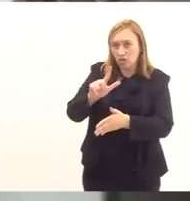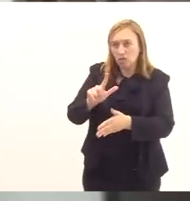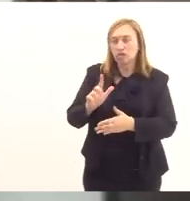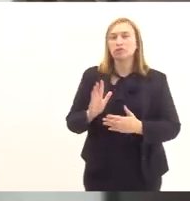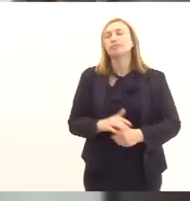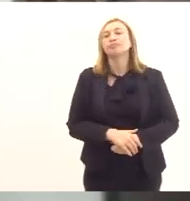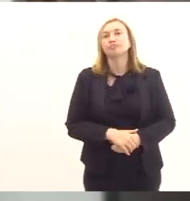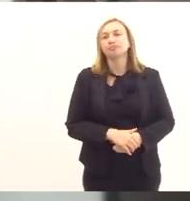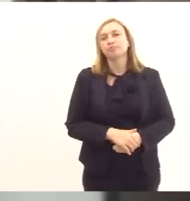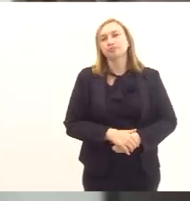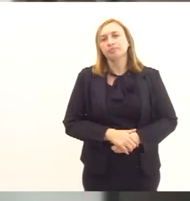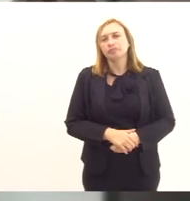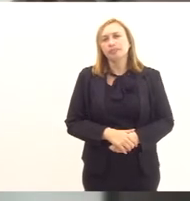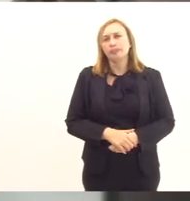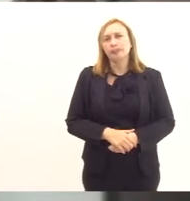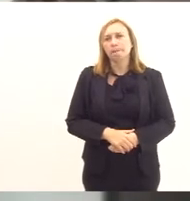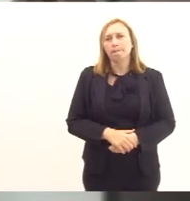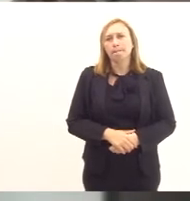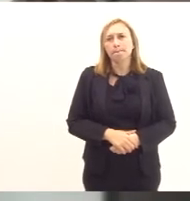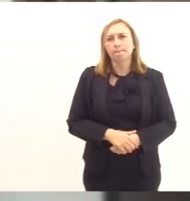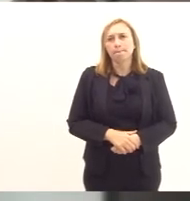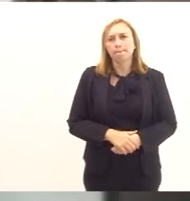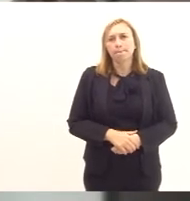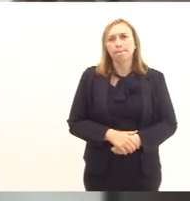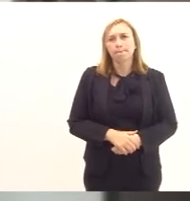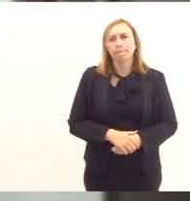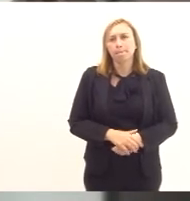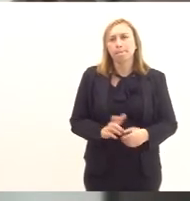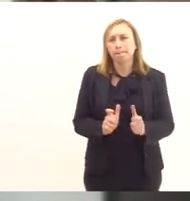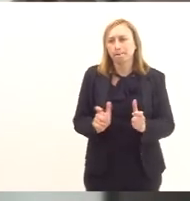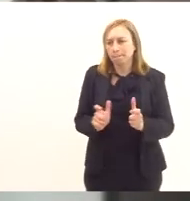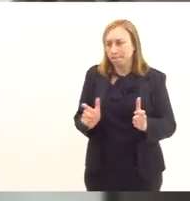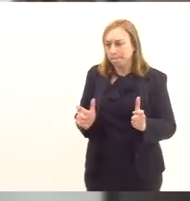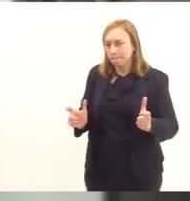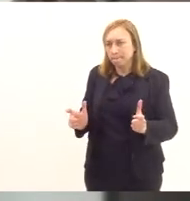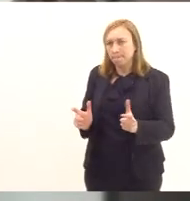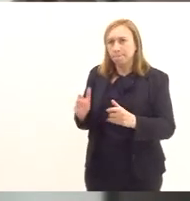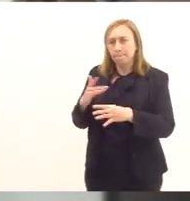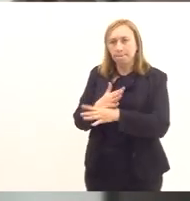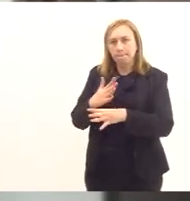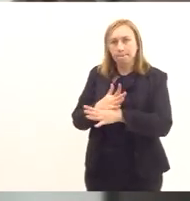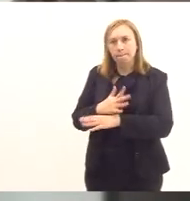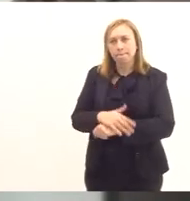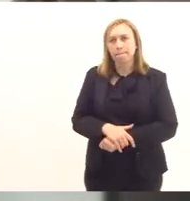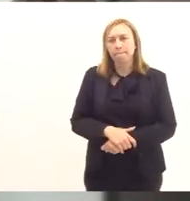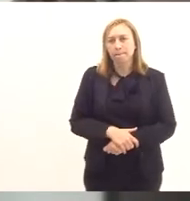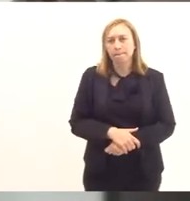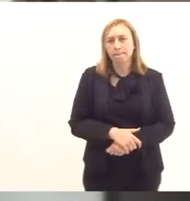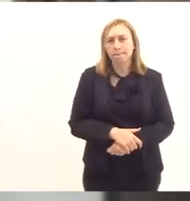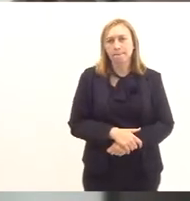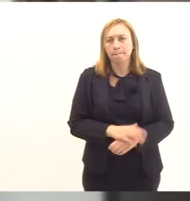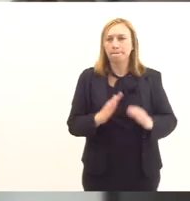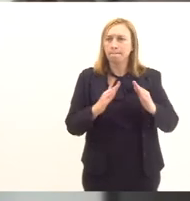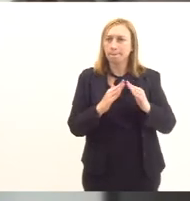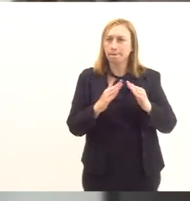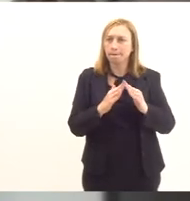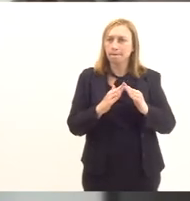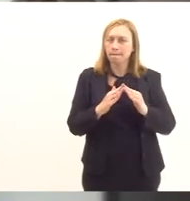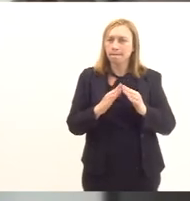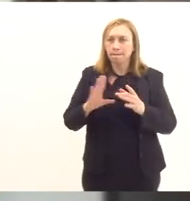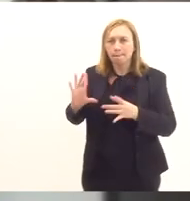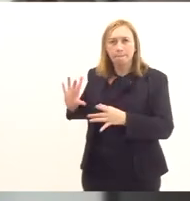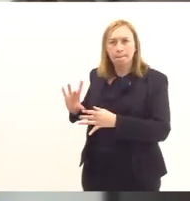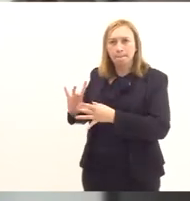é com crescimento urbano as casas começaram a